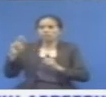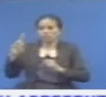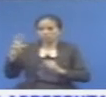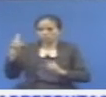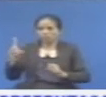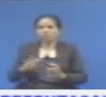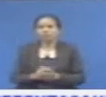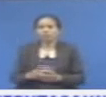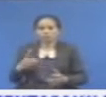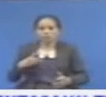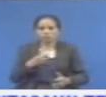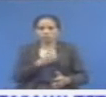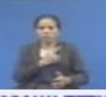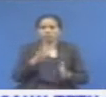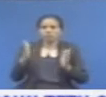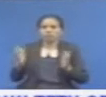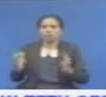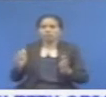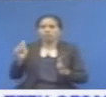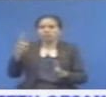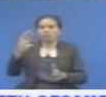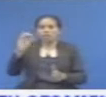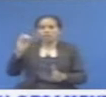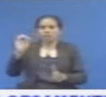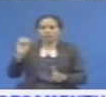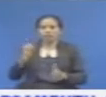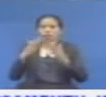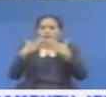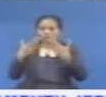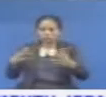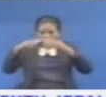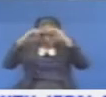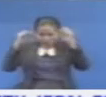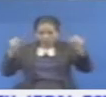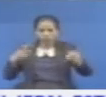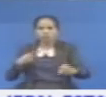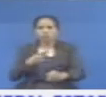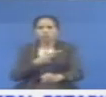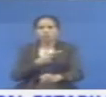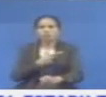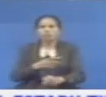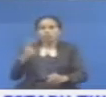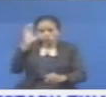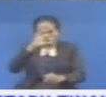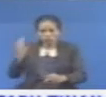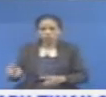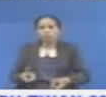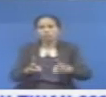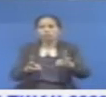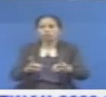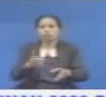Deputado Arão Noé Amaral agradece presidente Parlamento Nacional Aniceto Guterres Lopes, ato buka dalang los iha